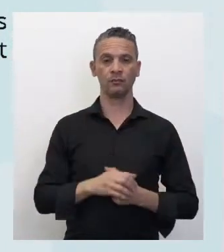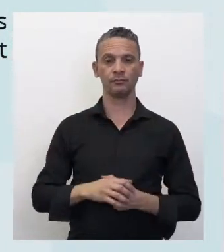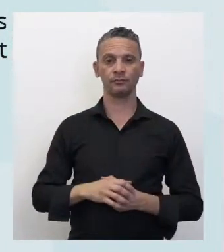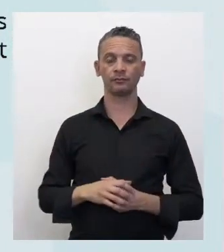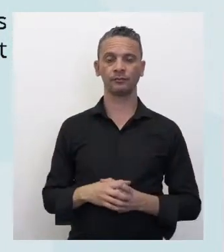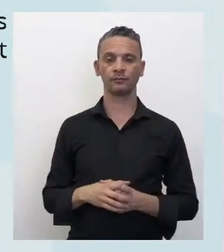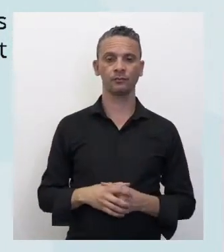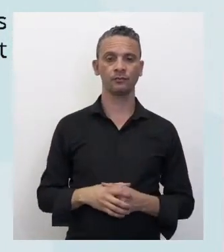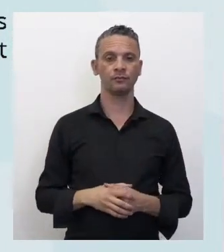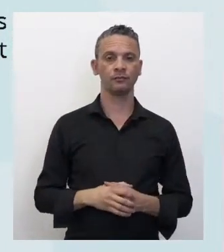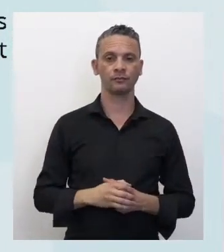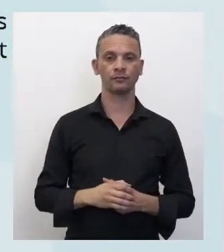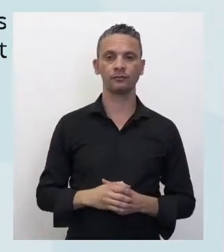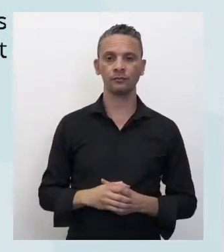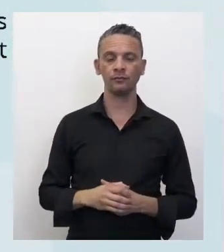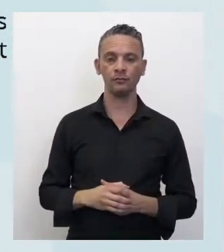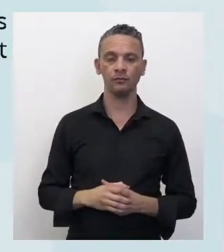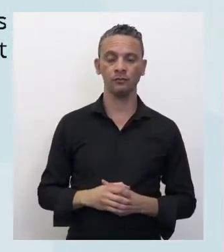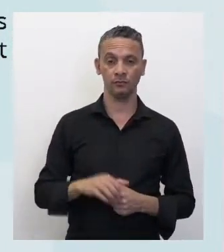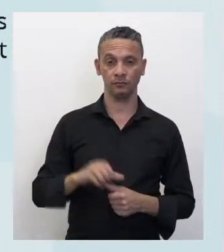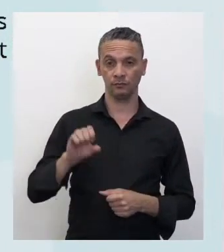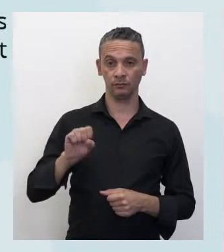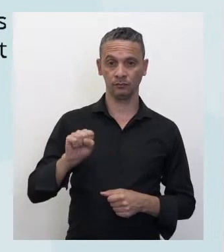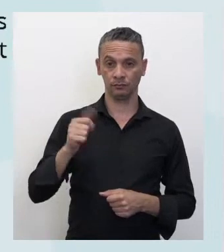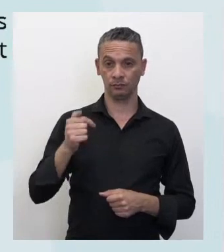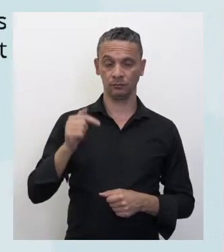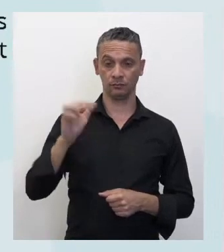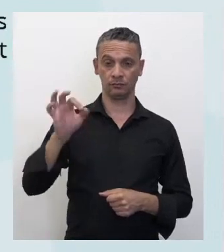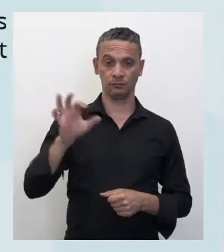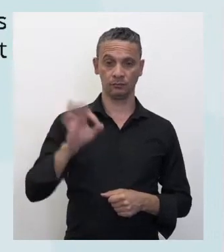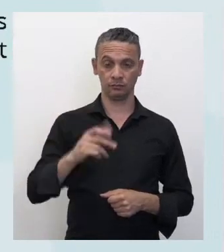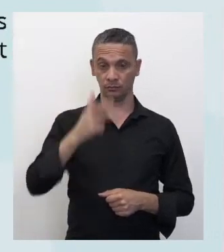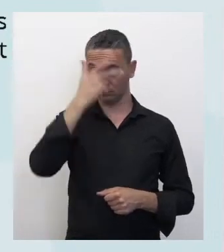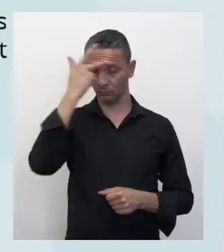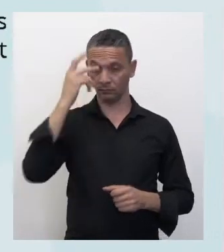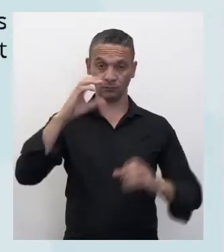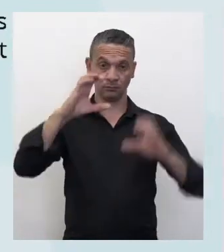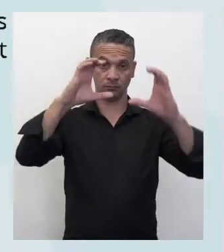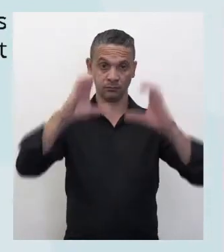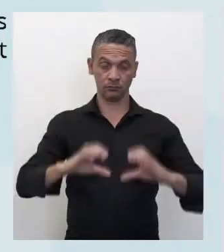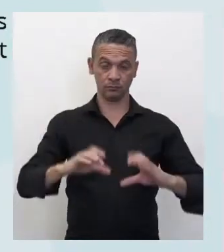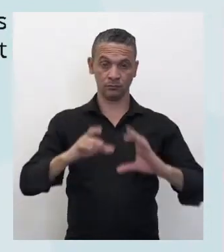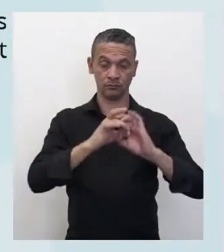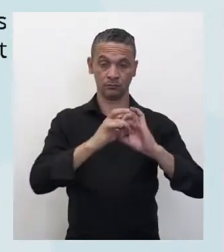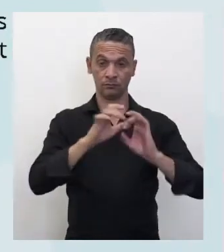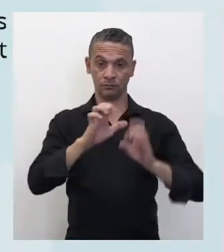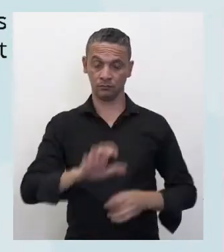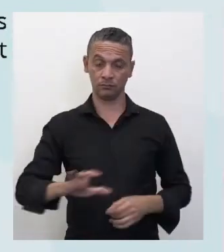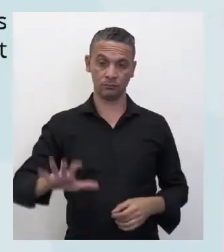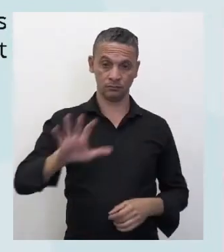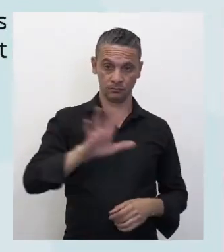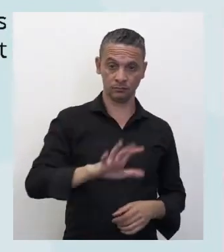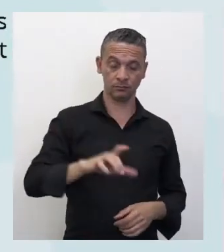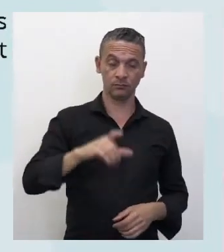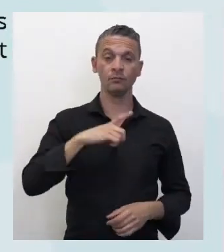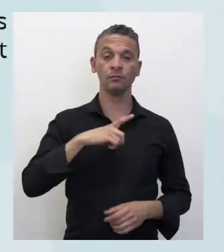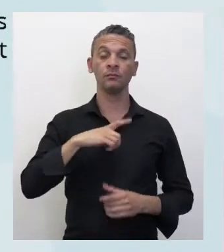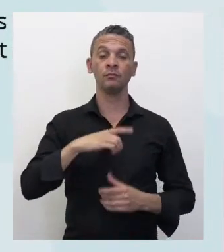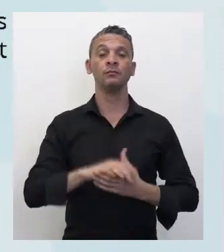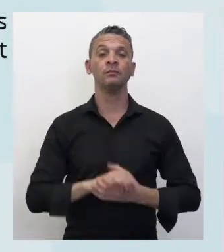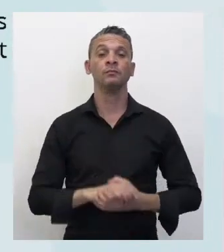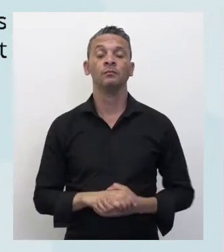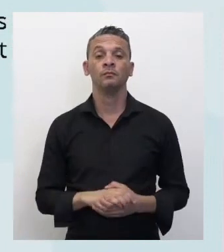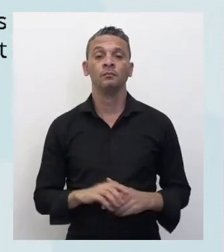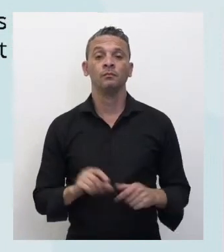of EU citizens 87% dos cidadãos da União Europeia agree that Europe could use its natural